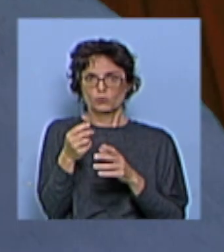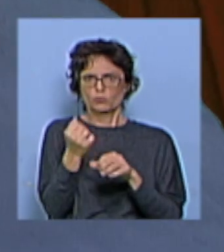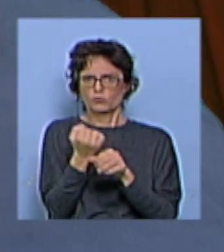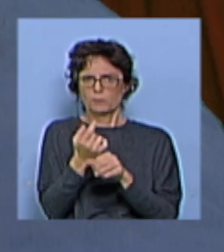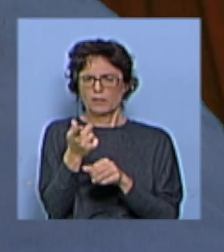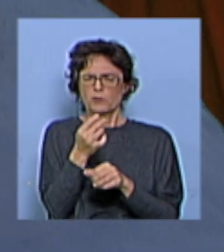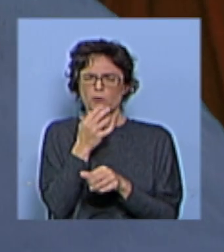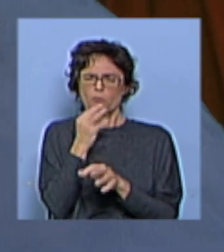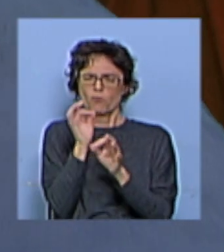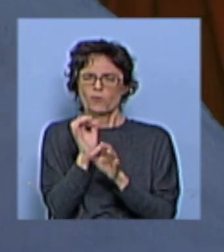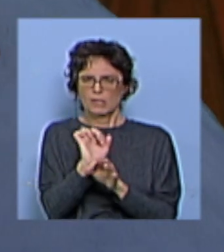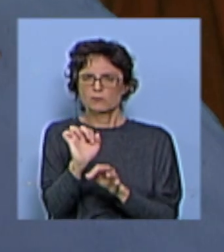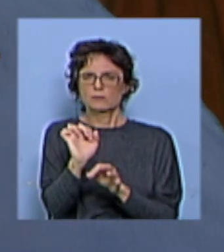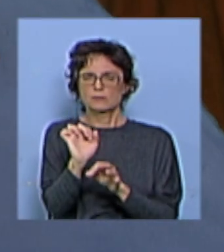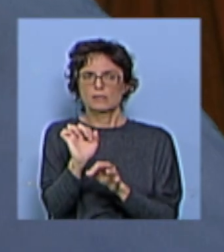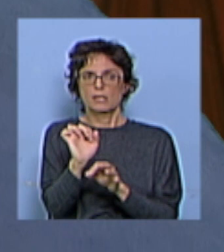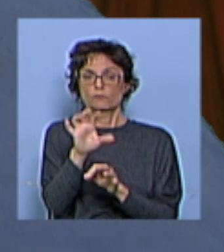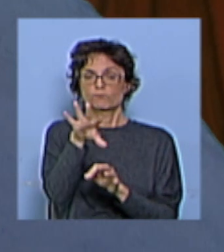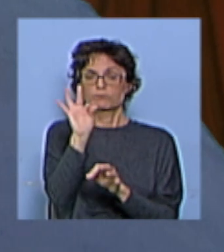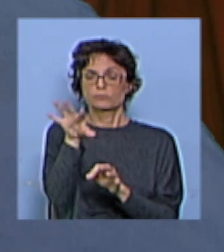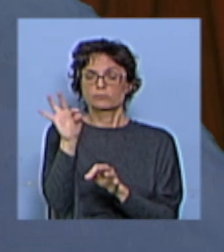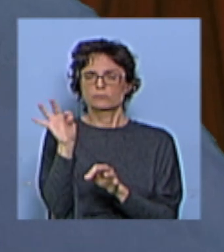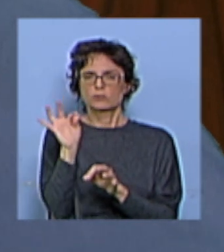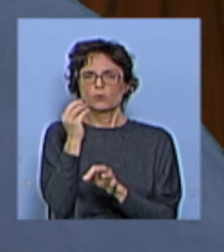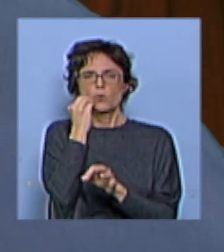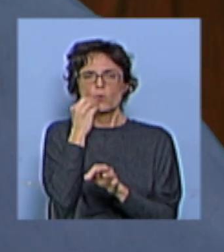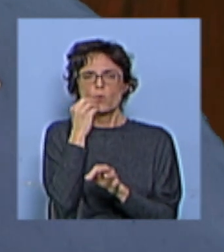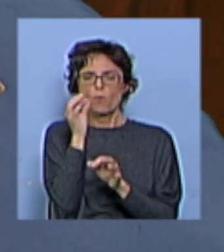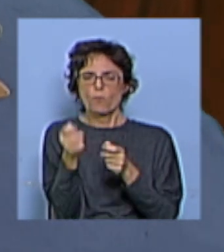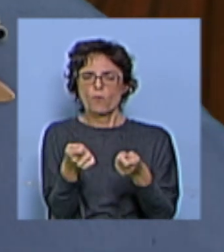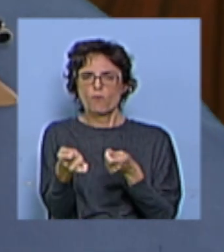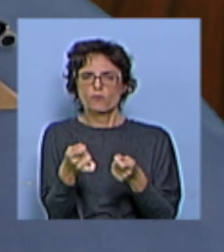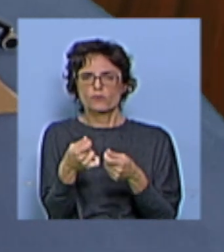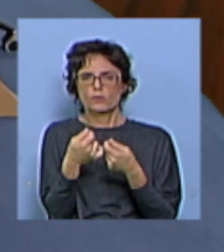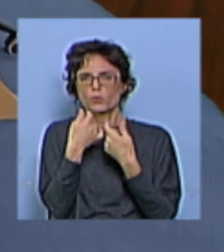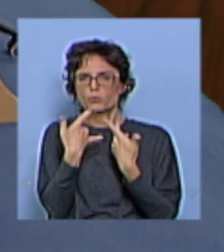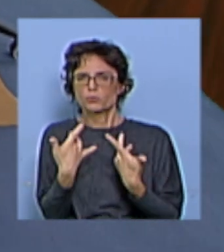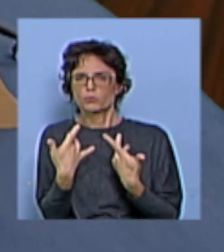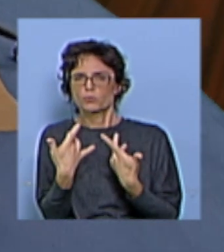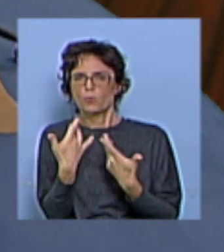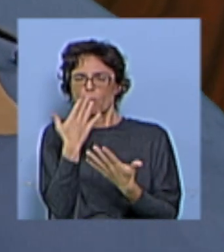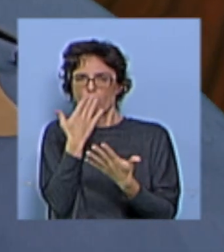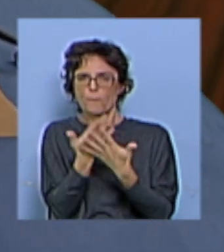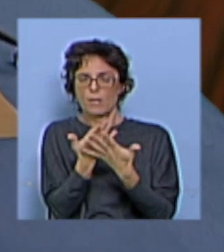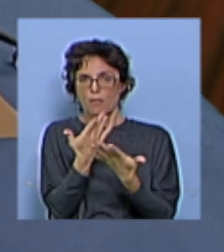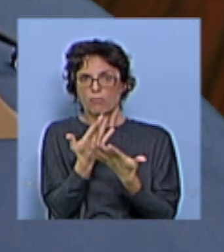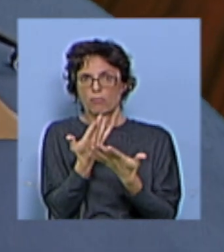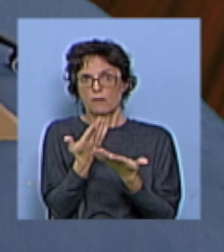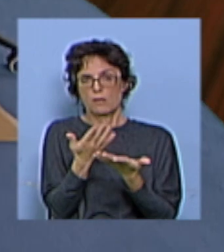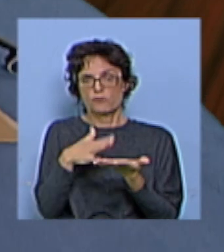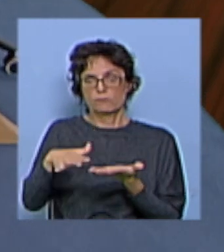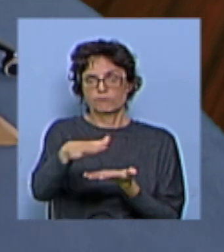teve, a abordagem que quis fazer também destas realidades de trabalho,